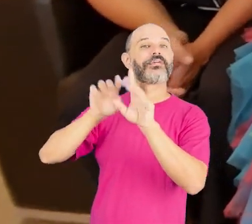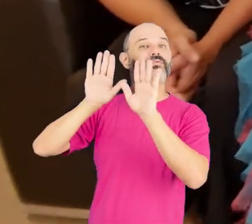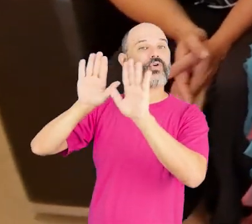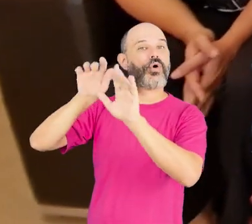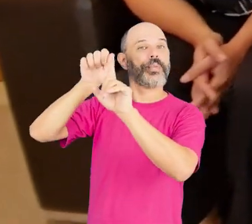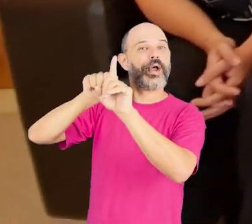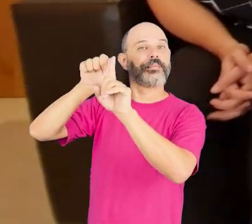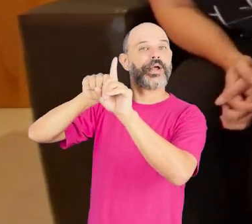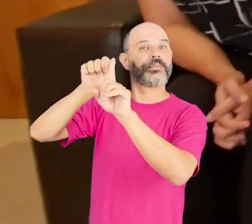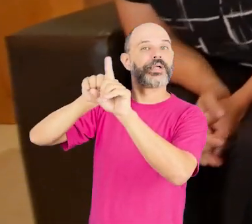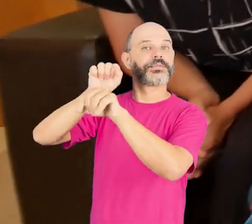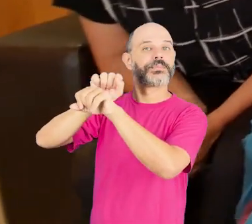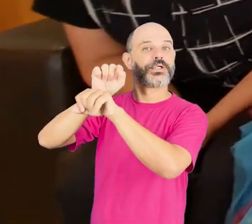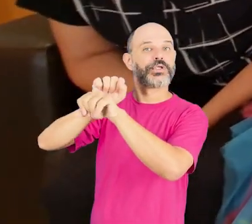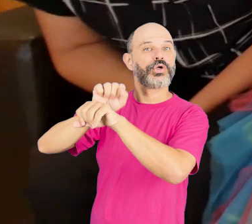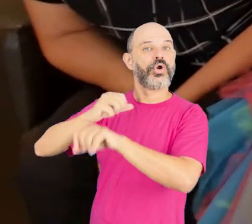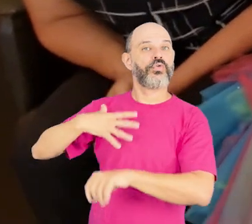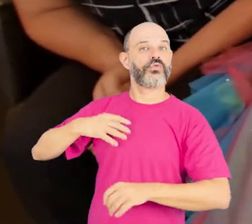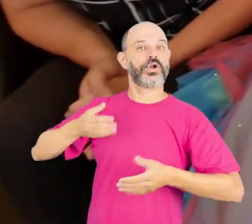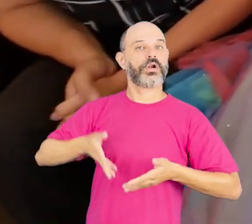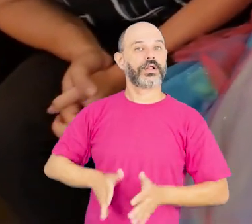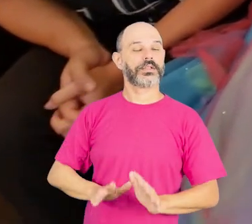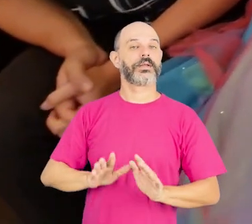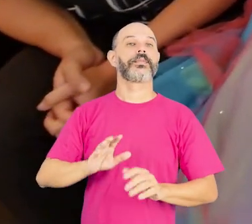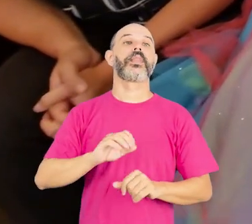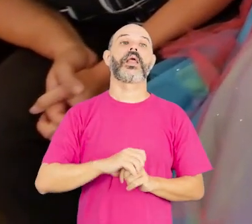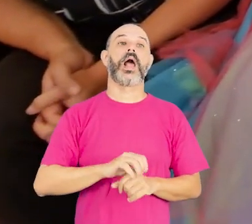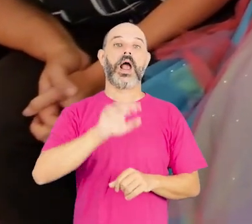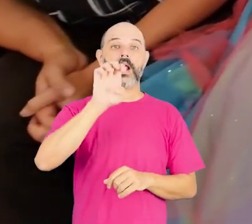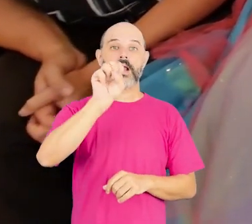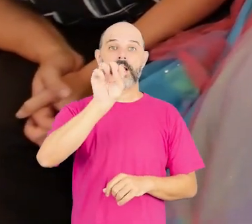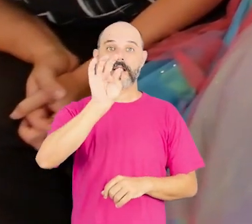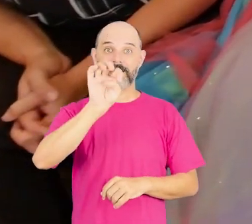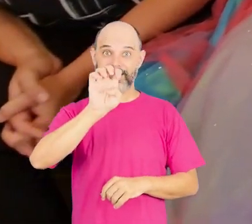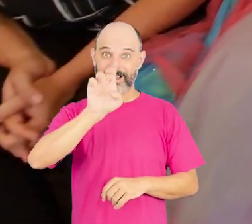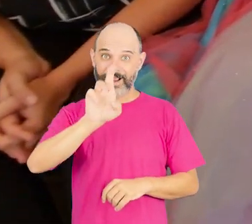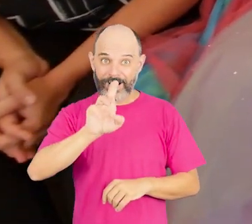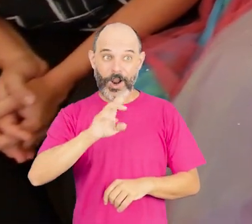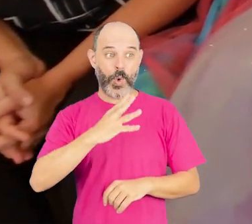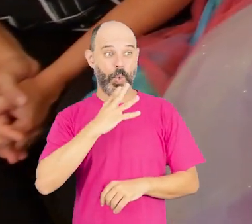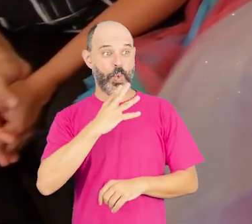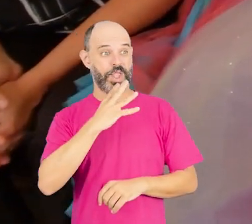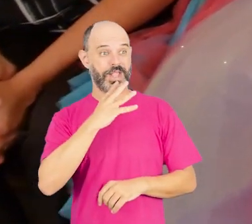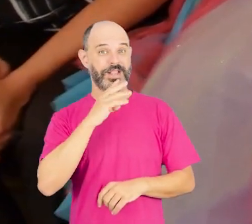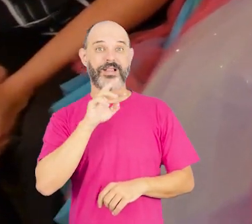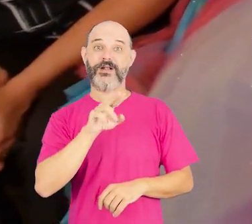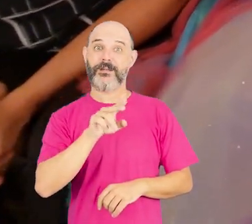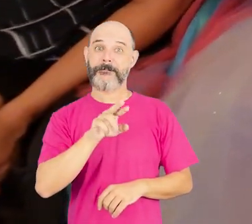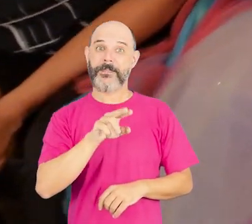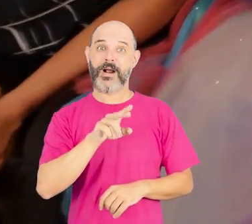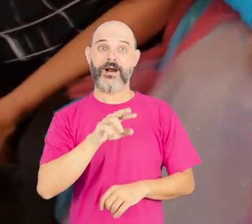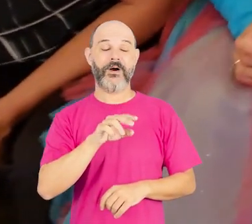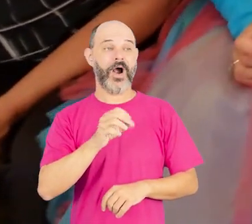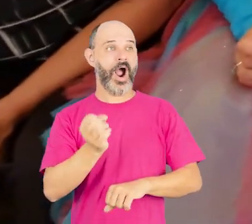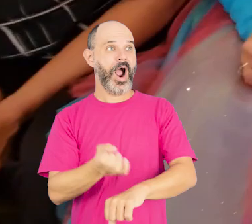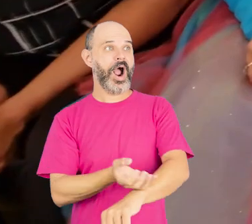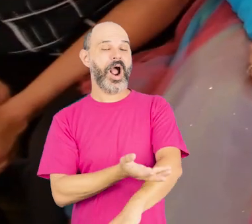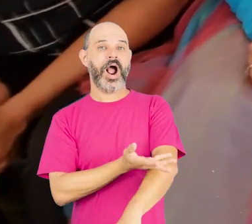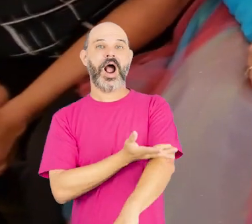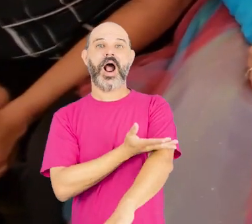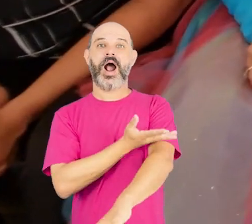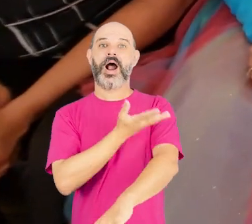até o Pedro Henrique nascer. E quando a Esther finalmente conheceu o irmãozinho, a emoção foi